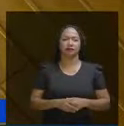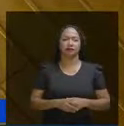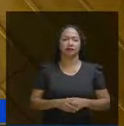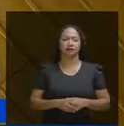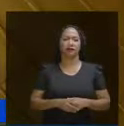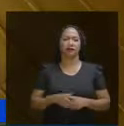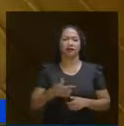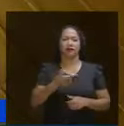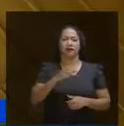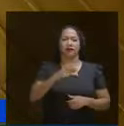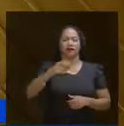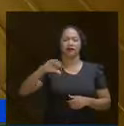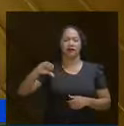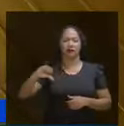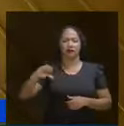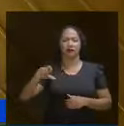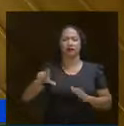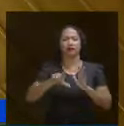Em 2009,